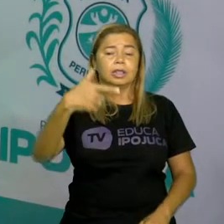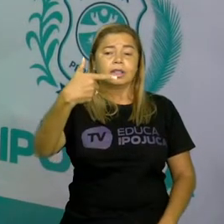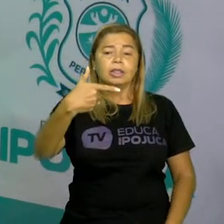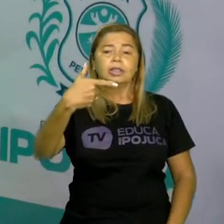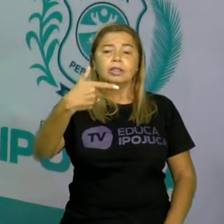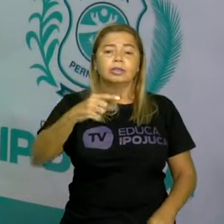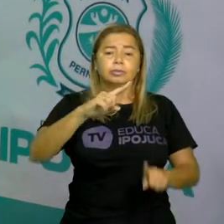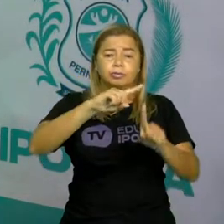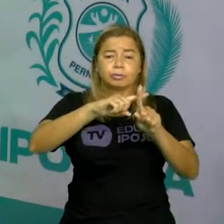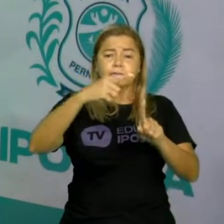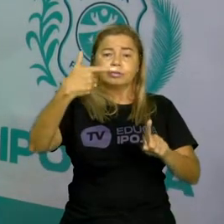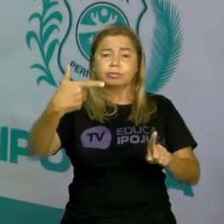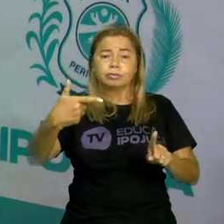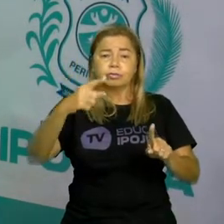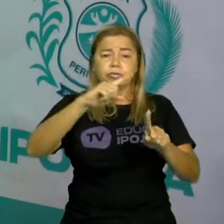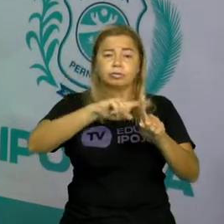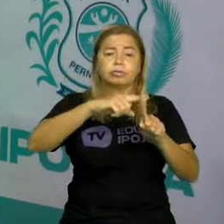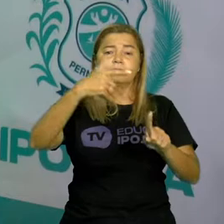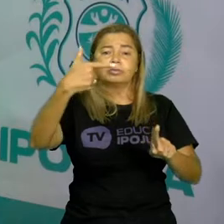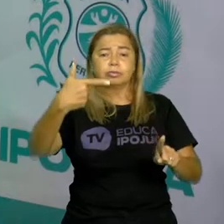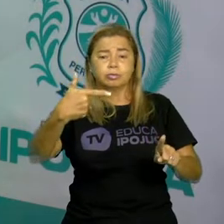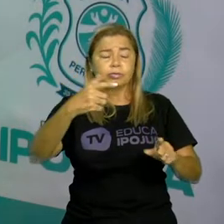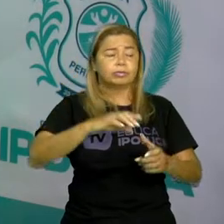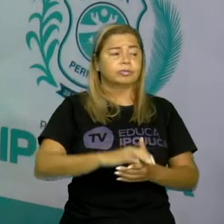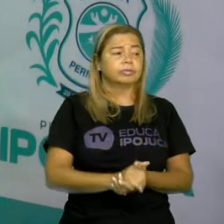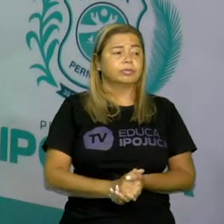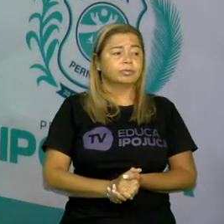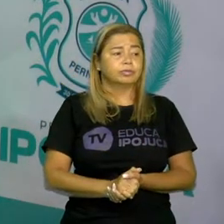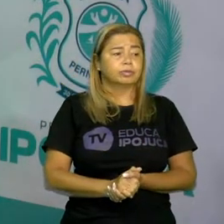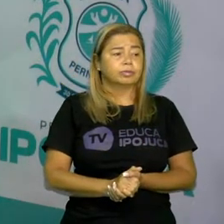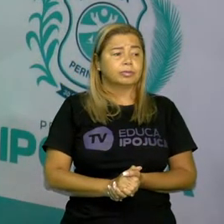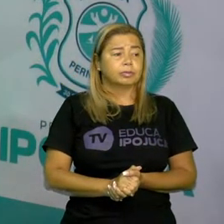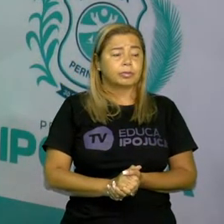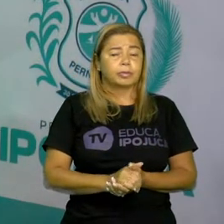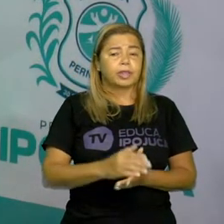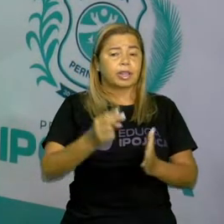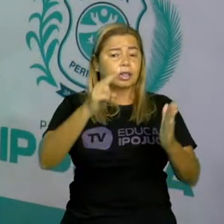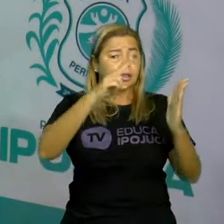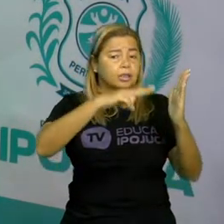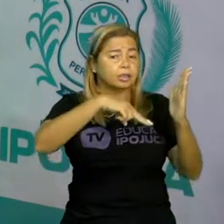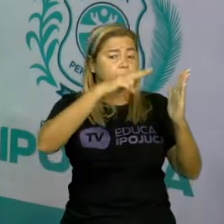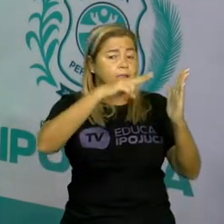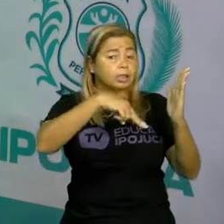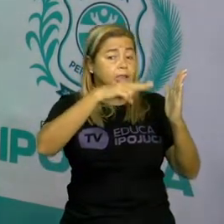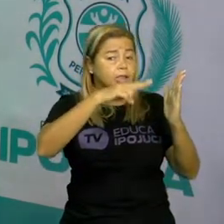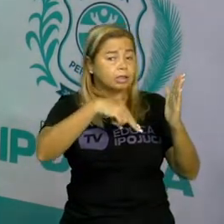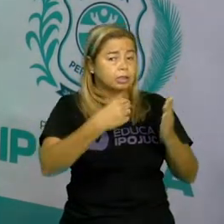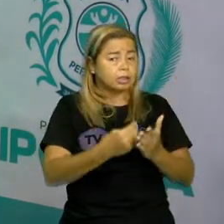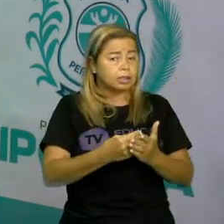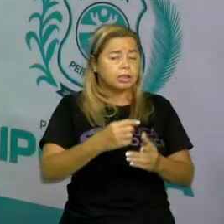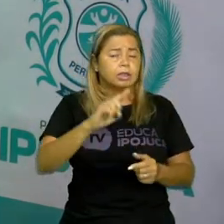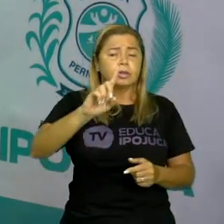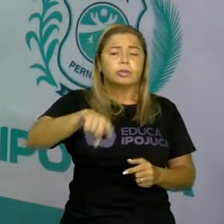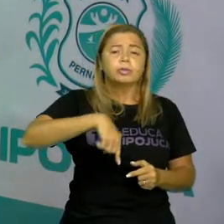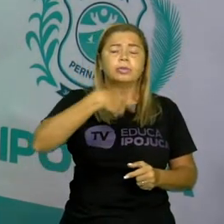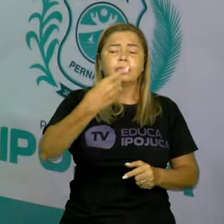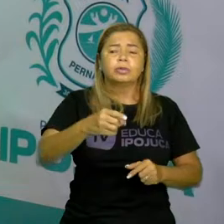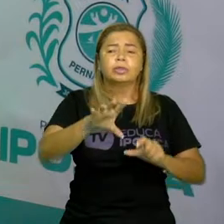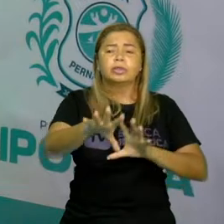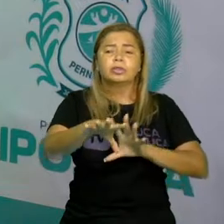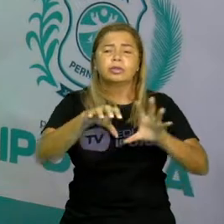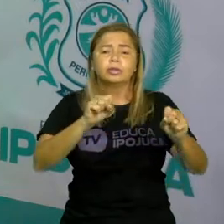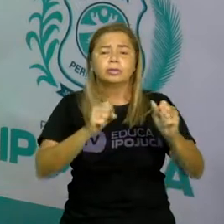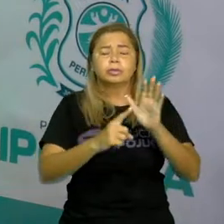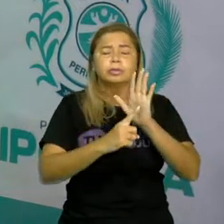mais 2. Então aqui, fazendo a leitura, que já é uma outra forma de representar um